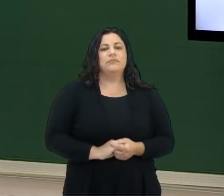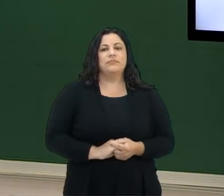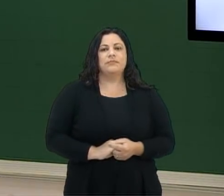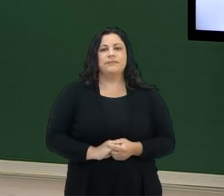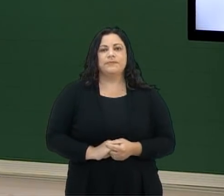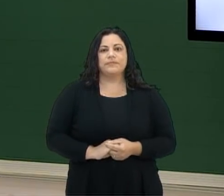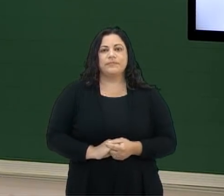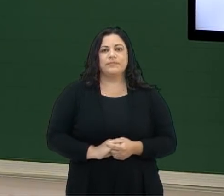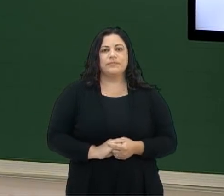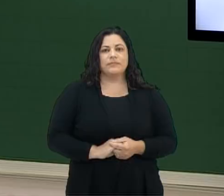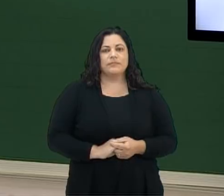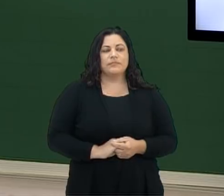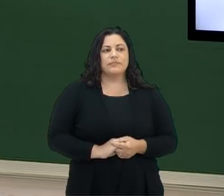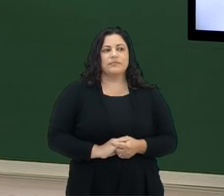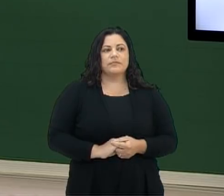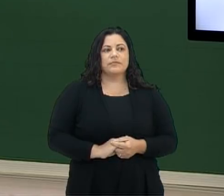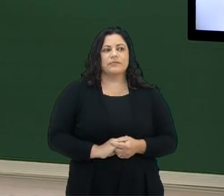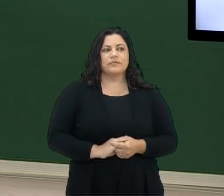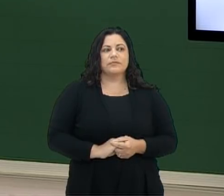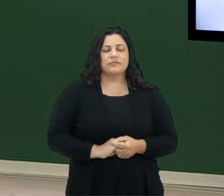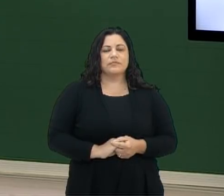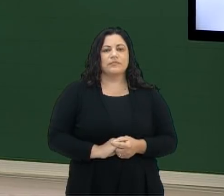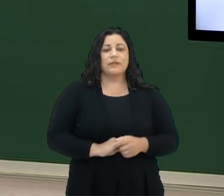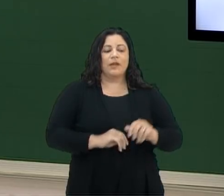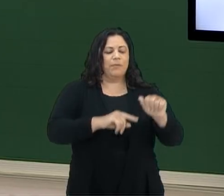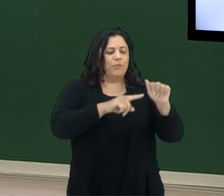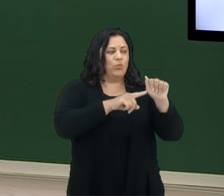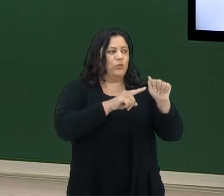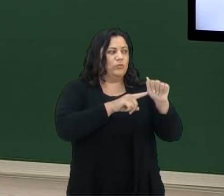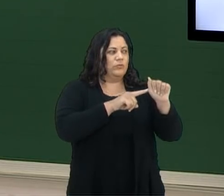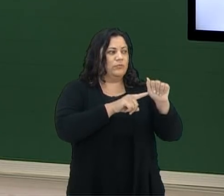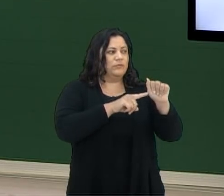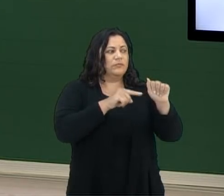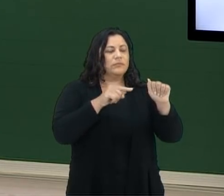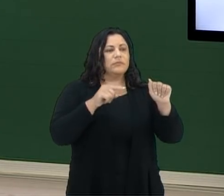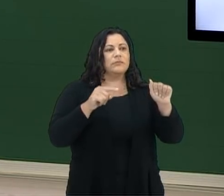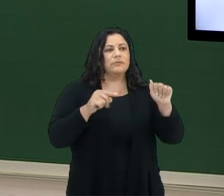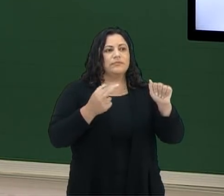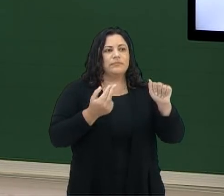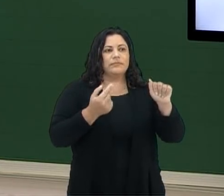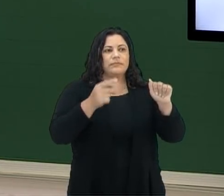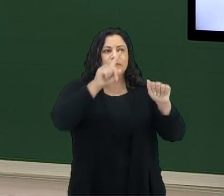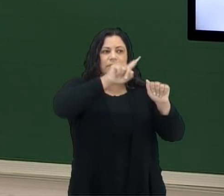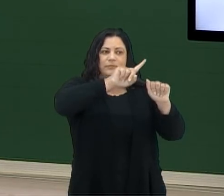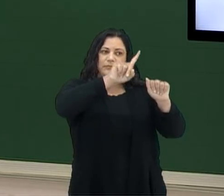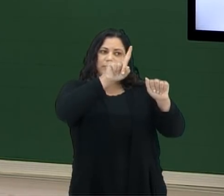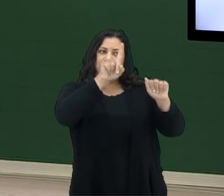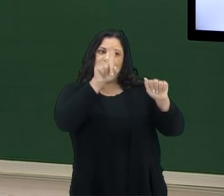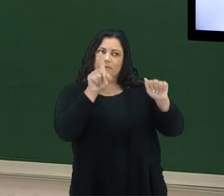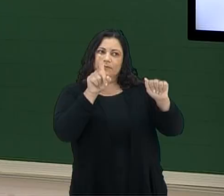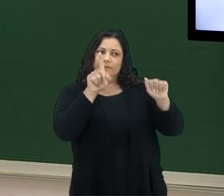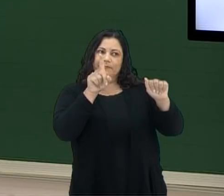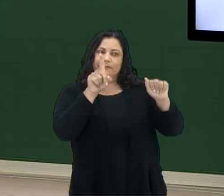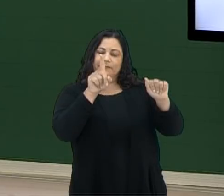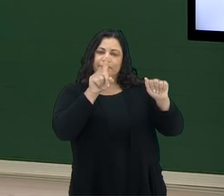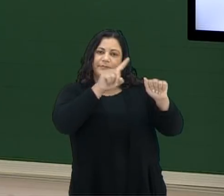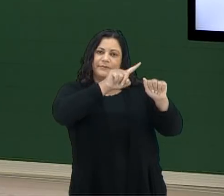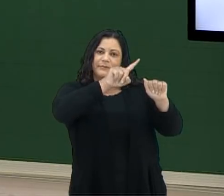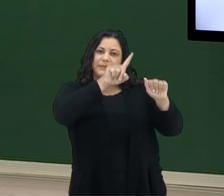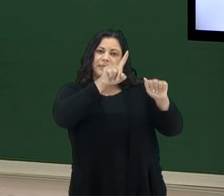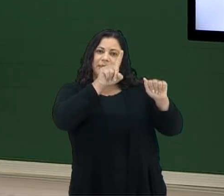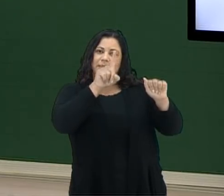abertura. Pega aqui do ponto A, mesma abertura, vai lá e traça um novo arco.